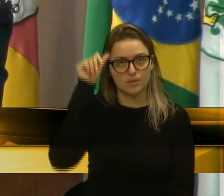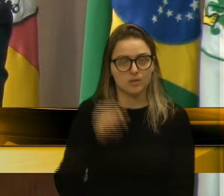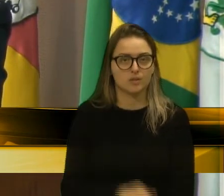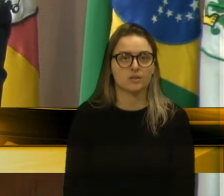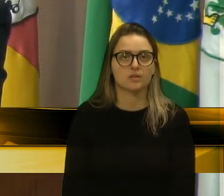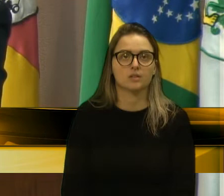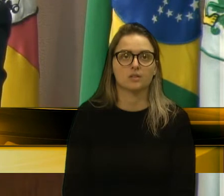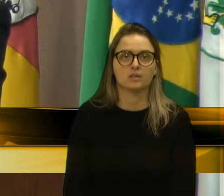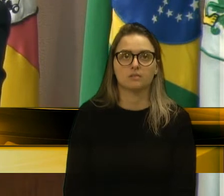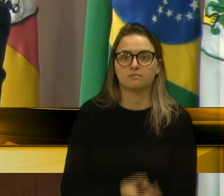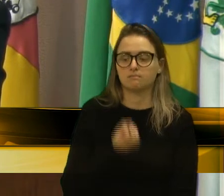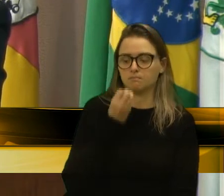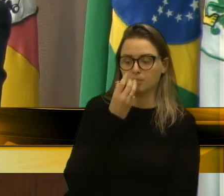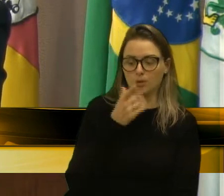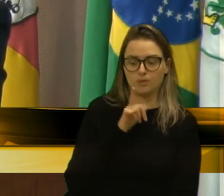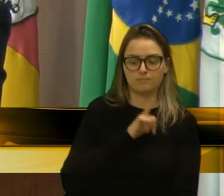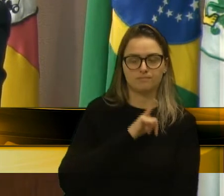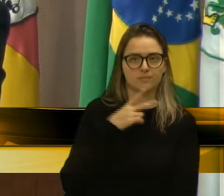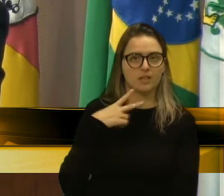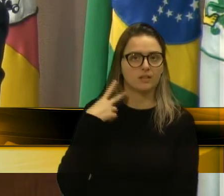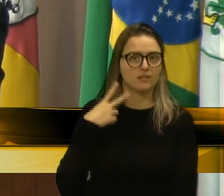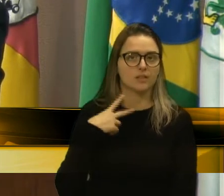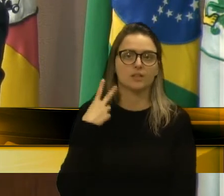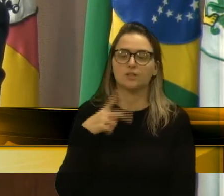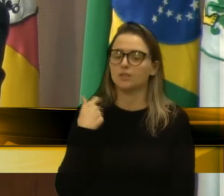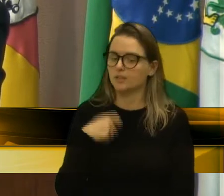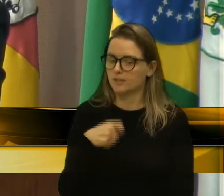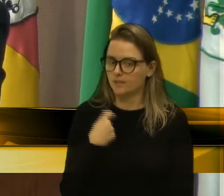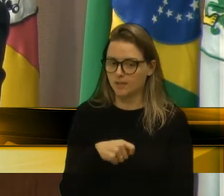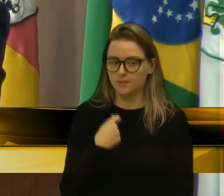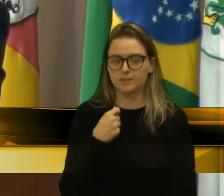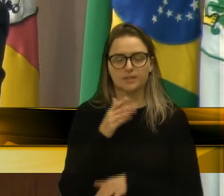Bom, tem vereador aí que vai precisar de ajuda.